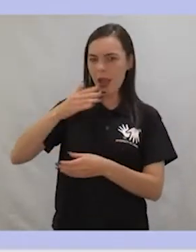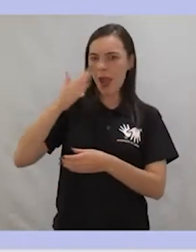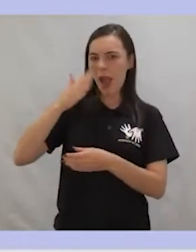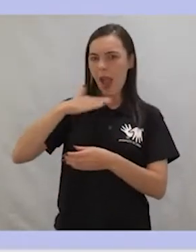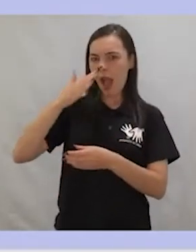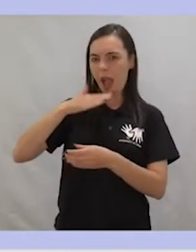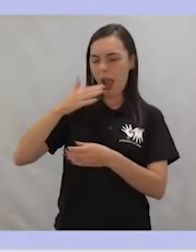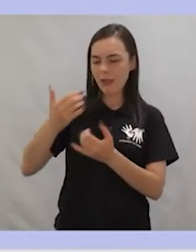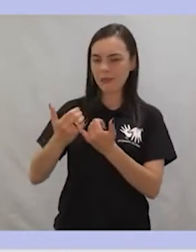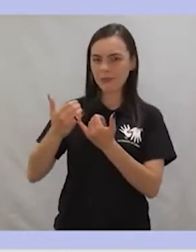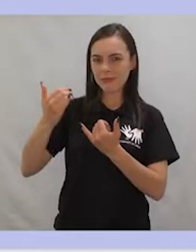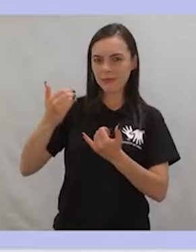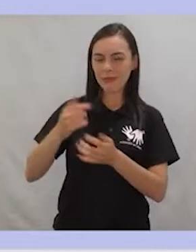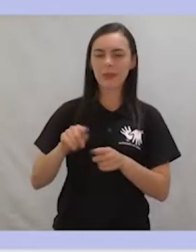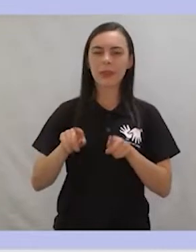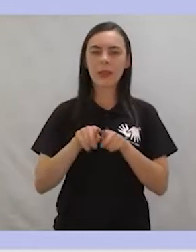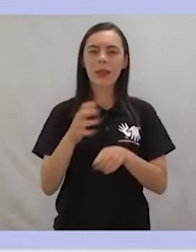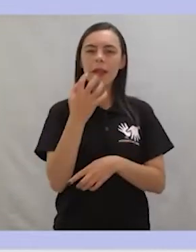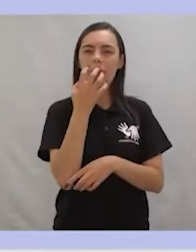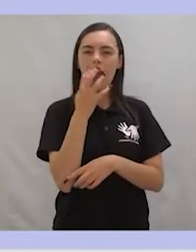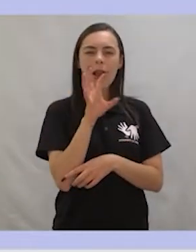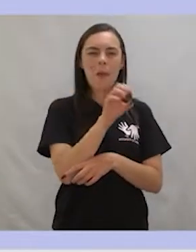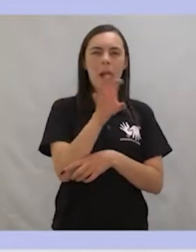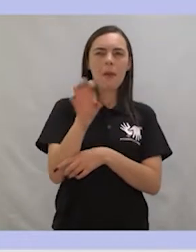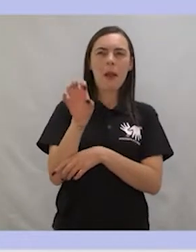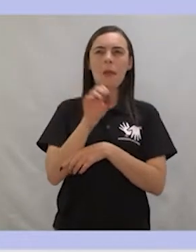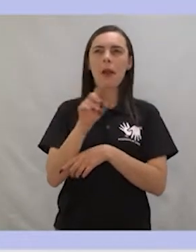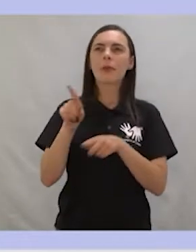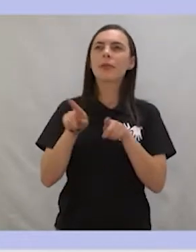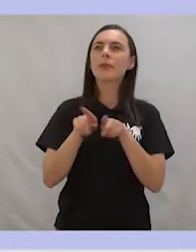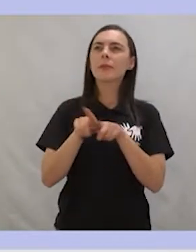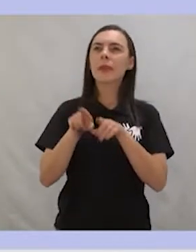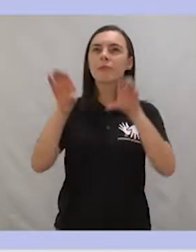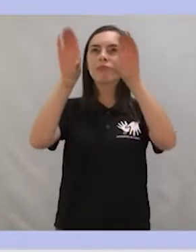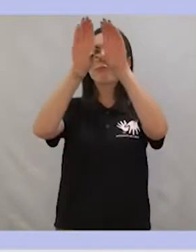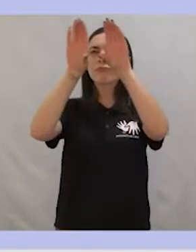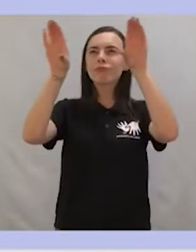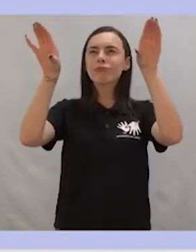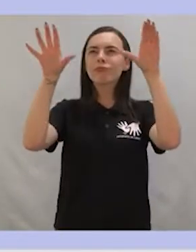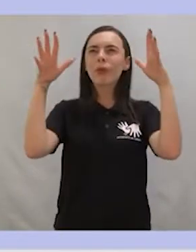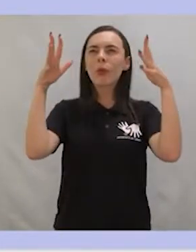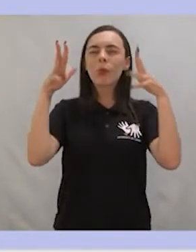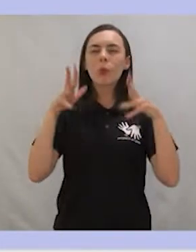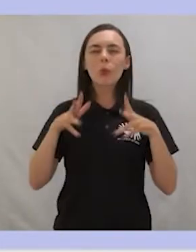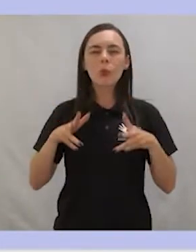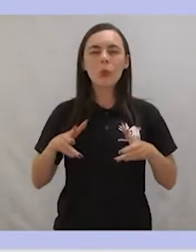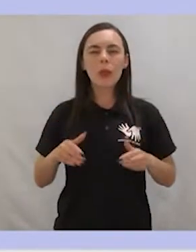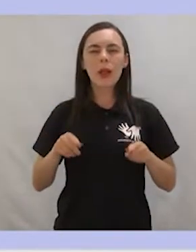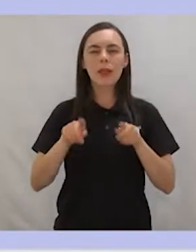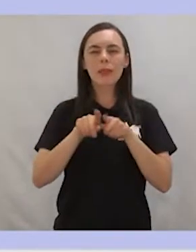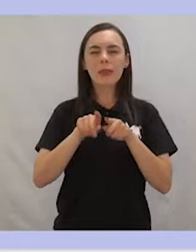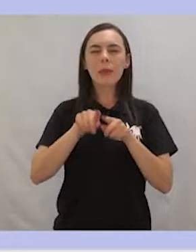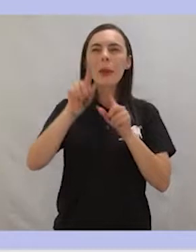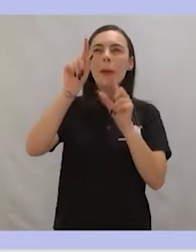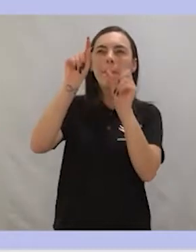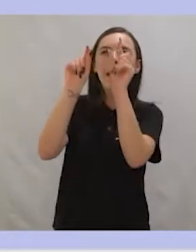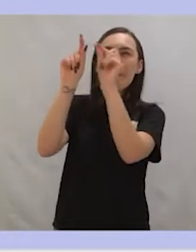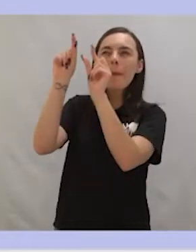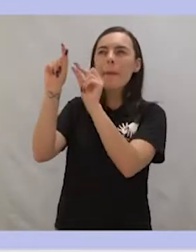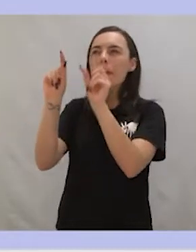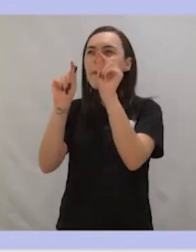pimenta pelo meio, um latido e um céu limpíssimo, com